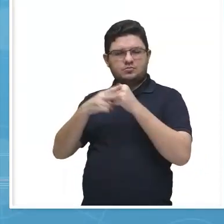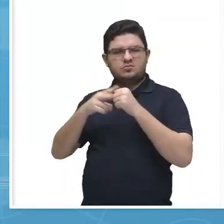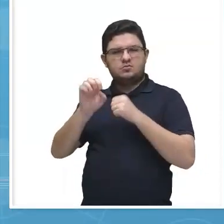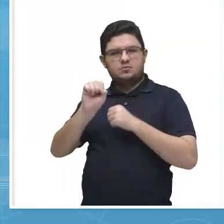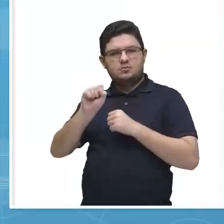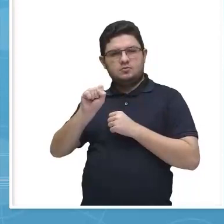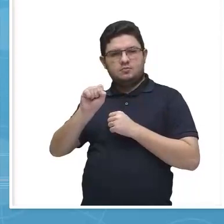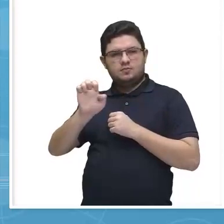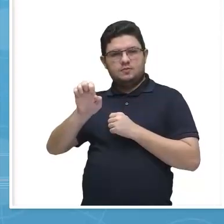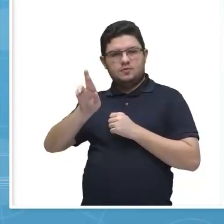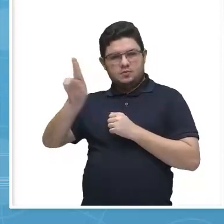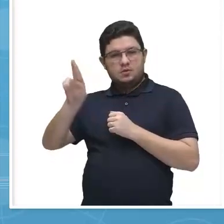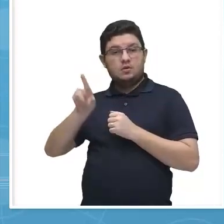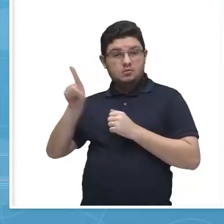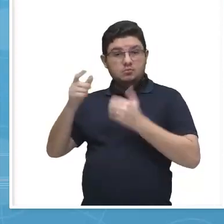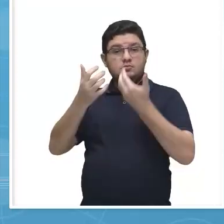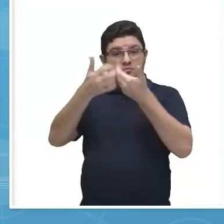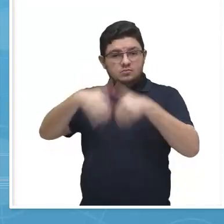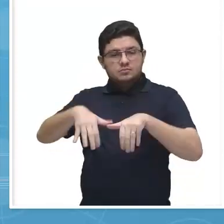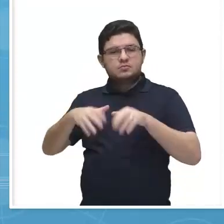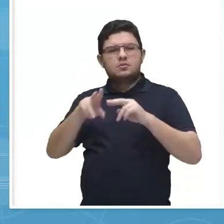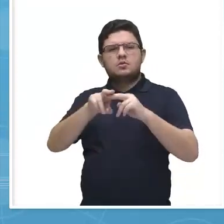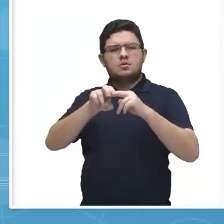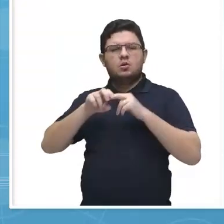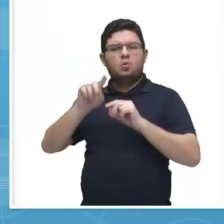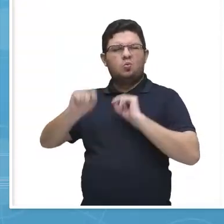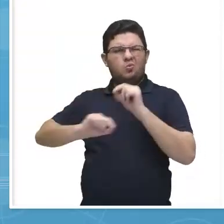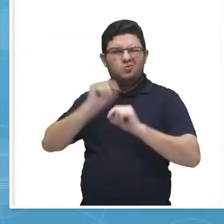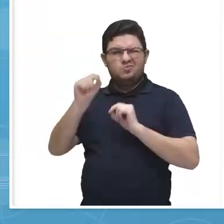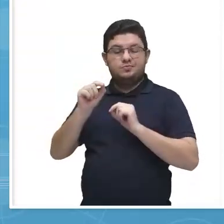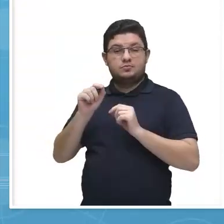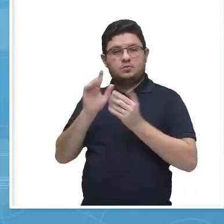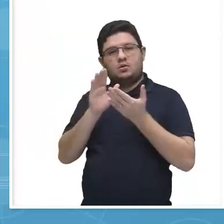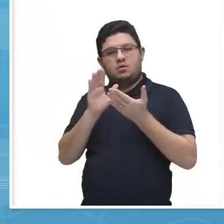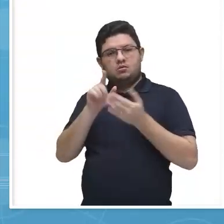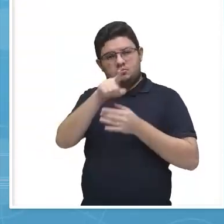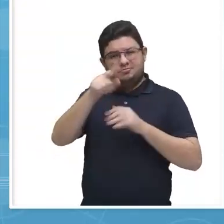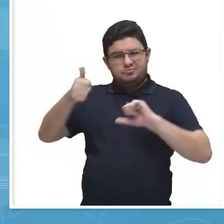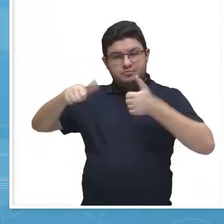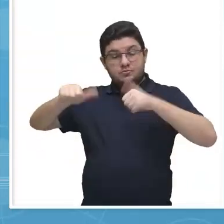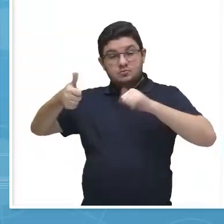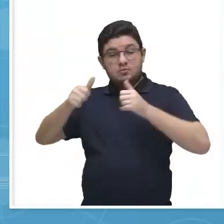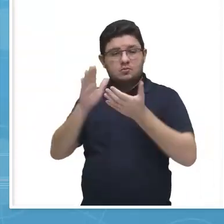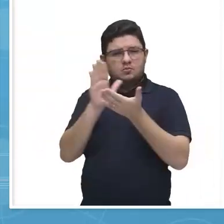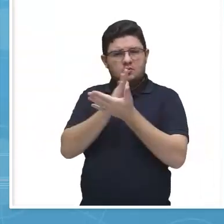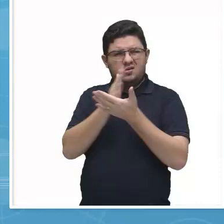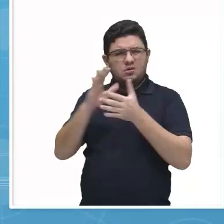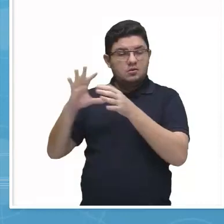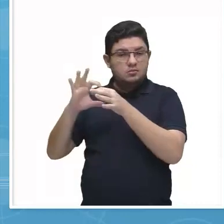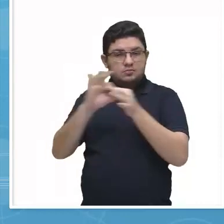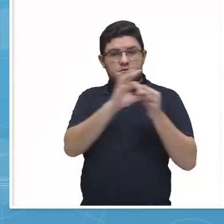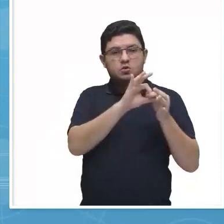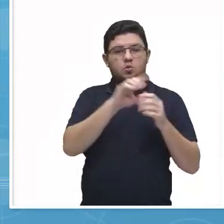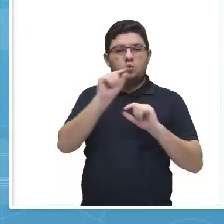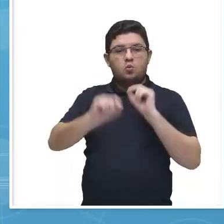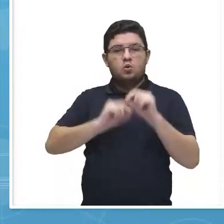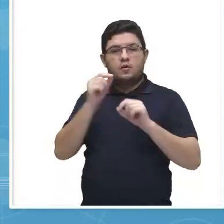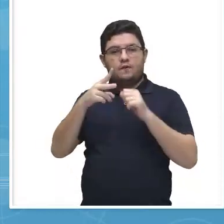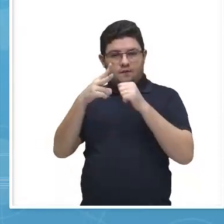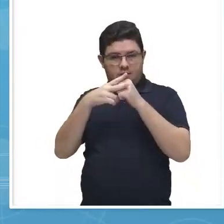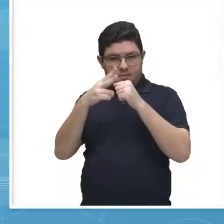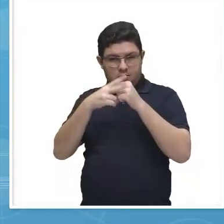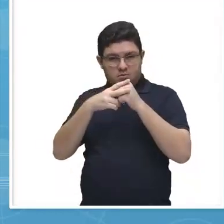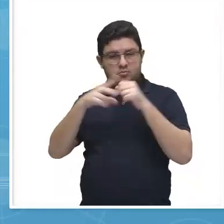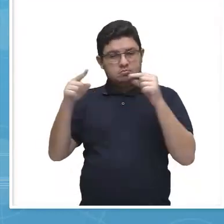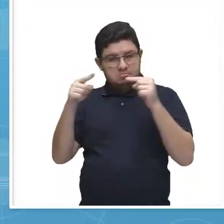Por que geralmente costuma funcionar? Porque você tem que analisar. Tem verbo que, num determinado contexto, ele é de ligação,